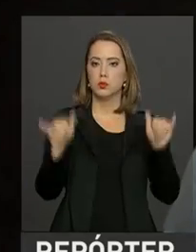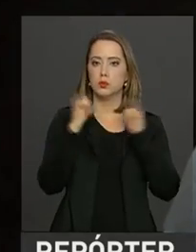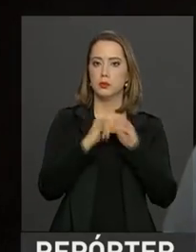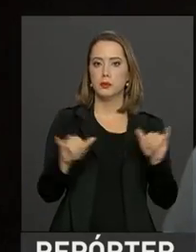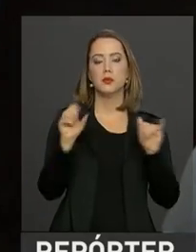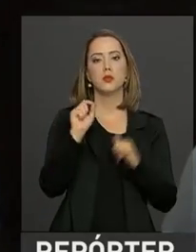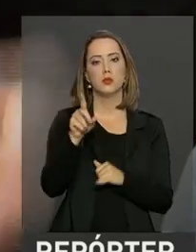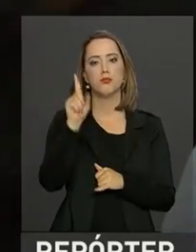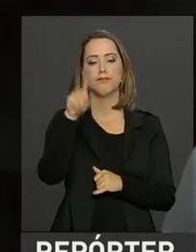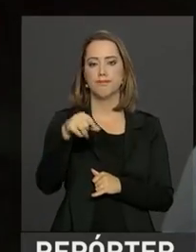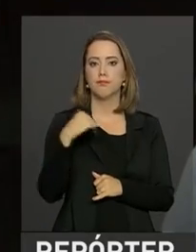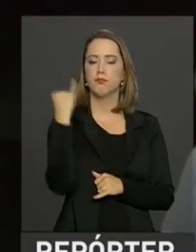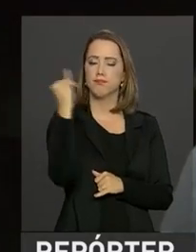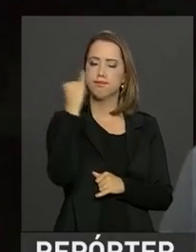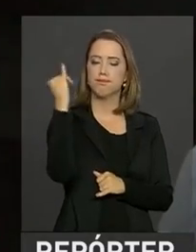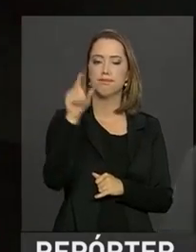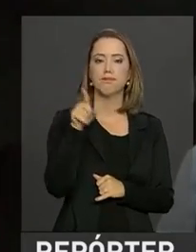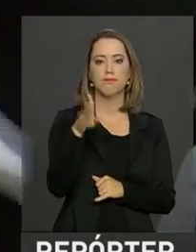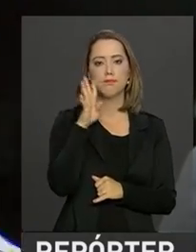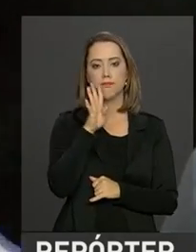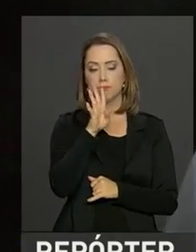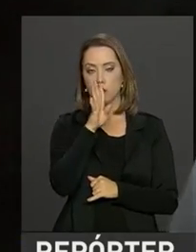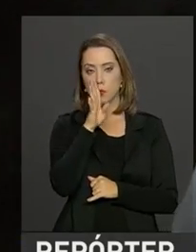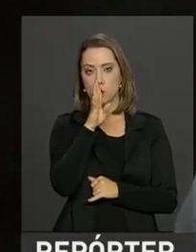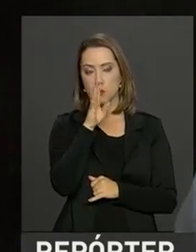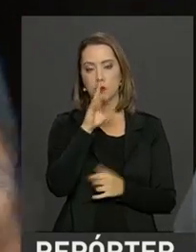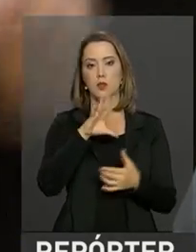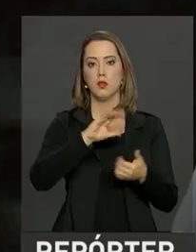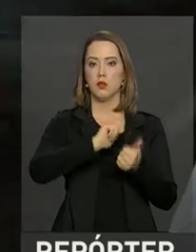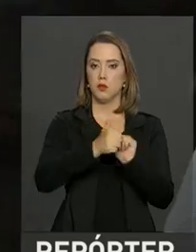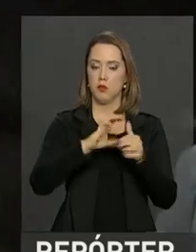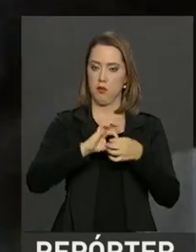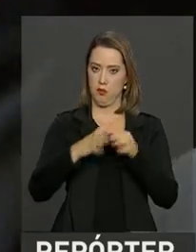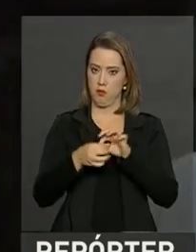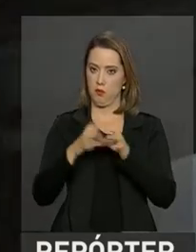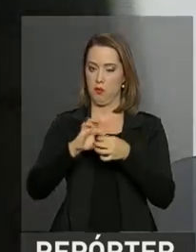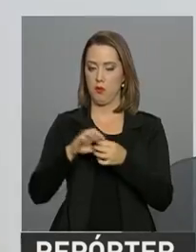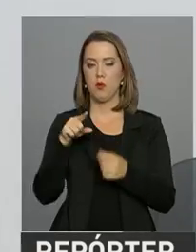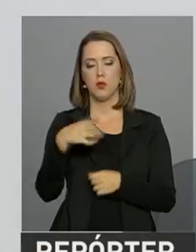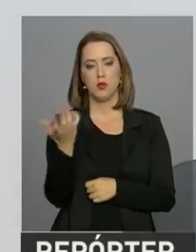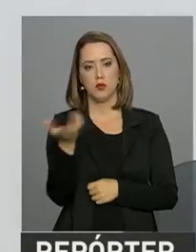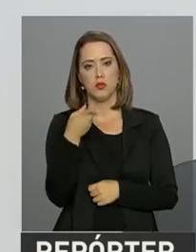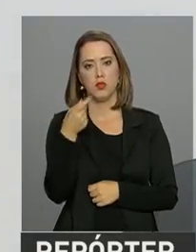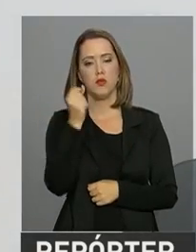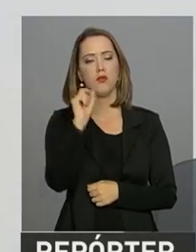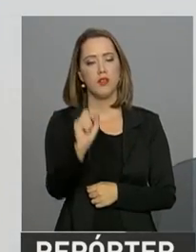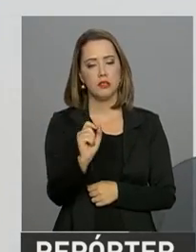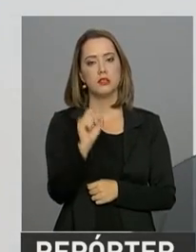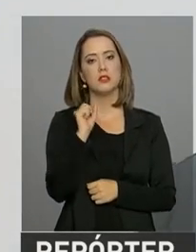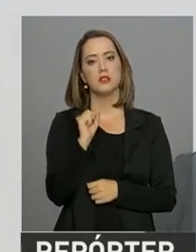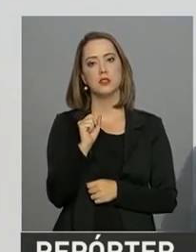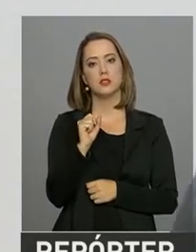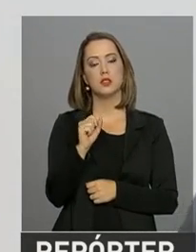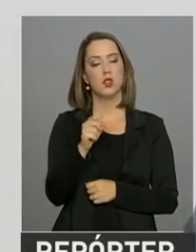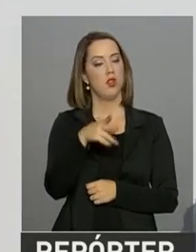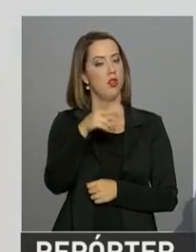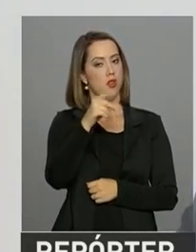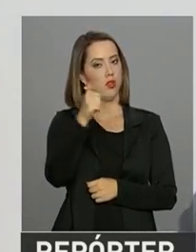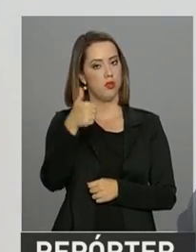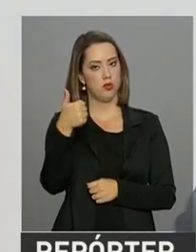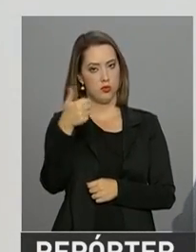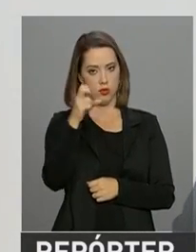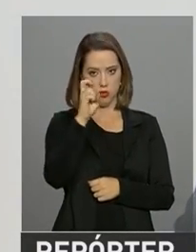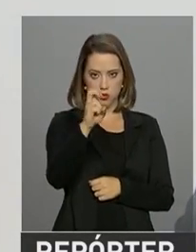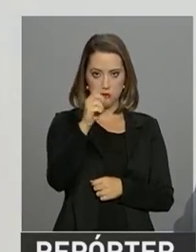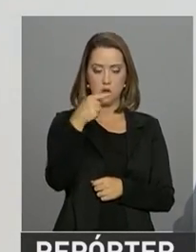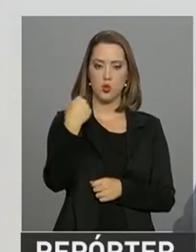nós podemos prestigiar o fenômeno das Olimpíadas então eu quero dizer Men padir aqui no no no dia 15